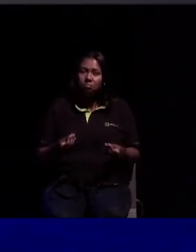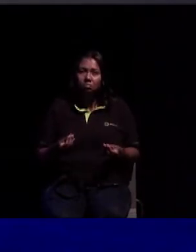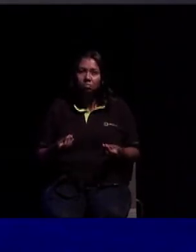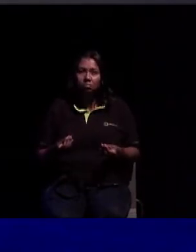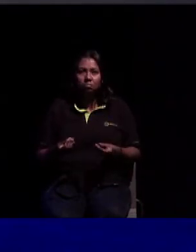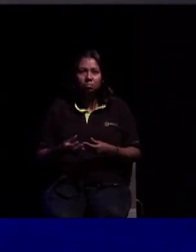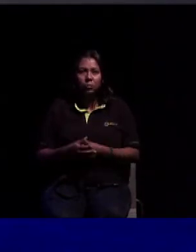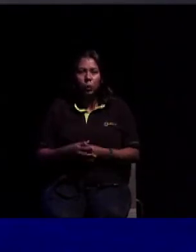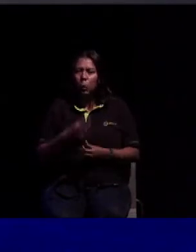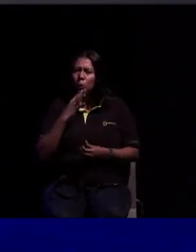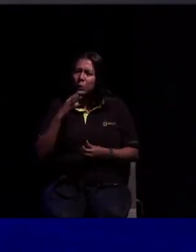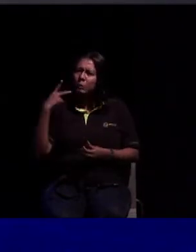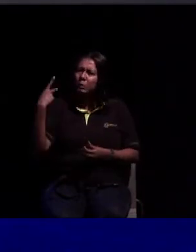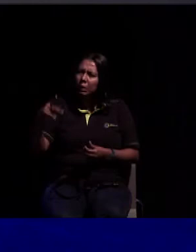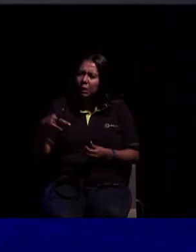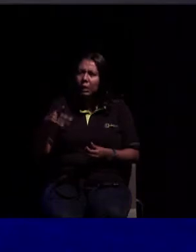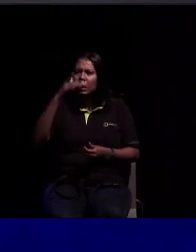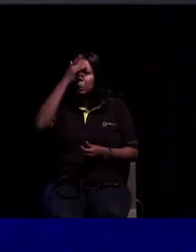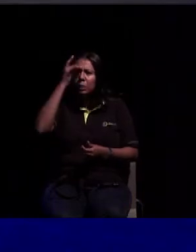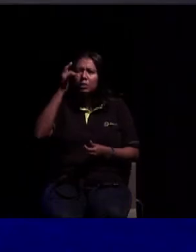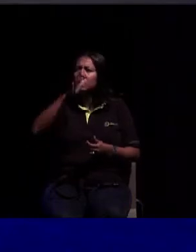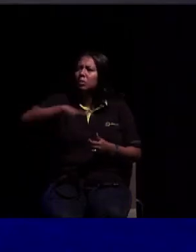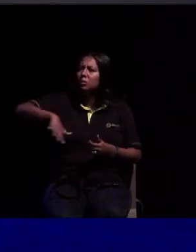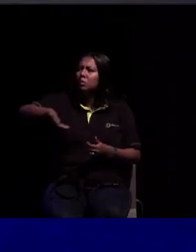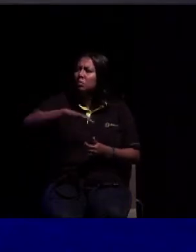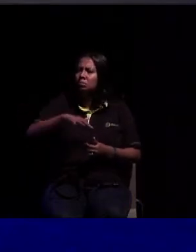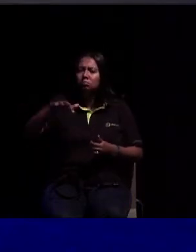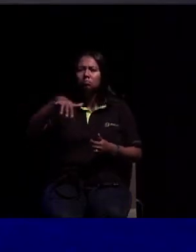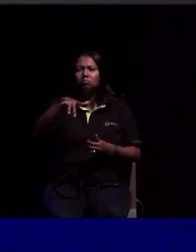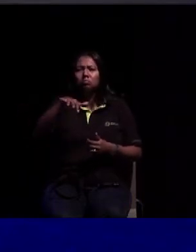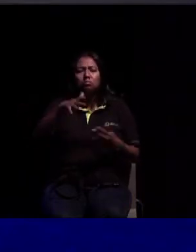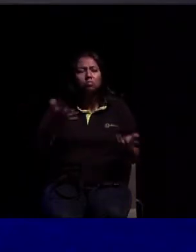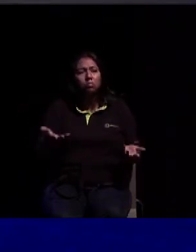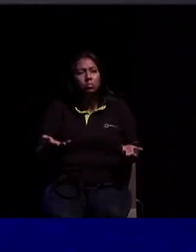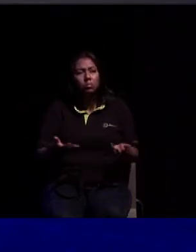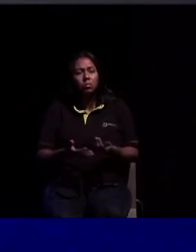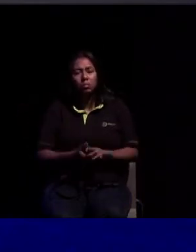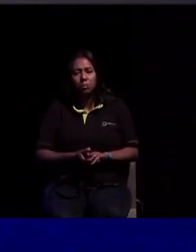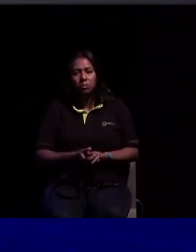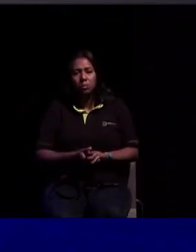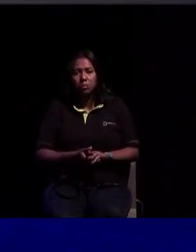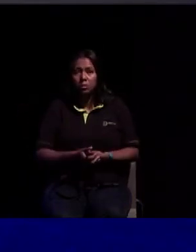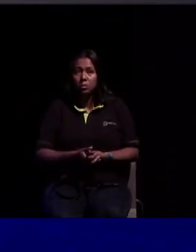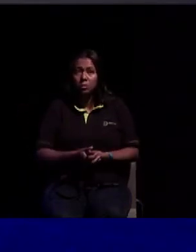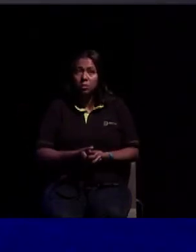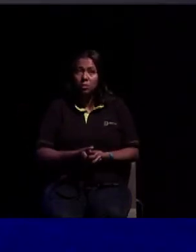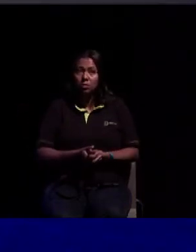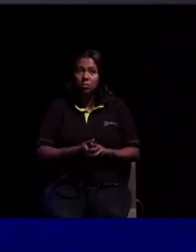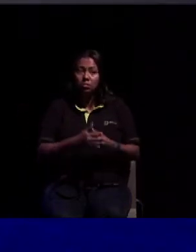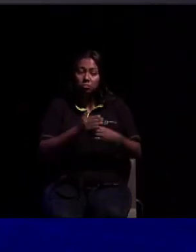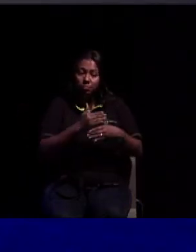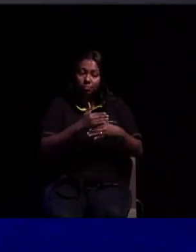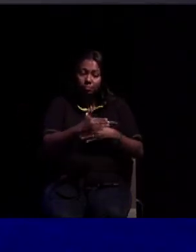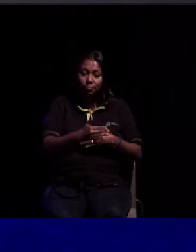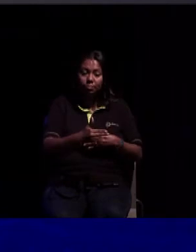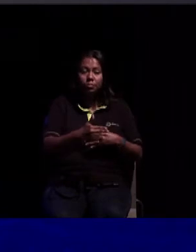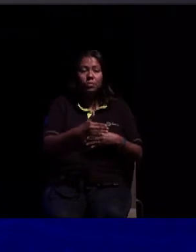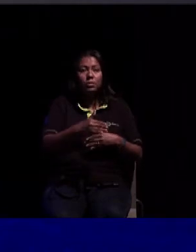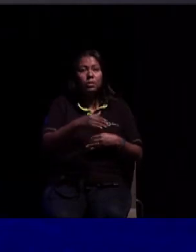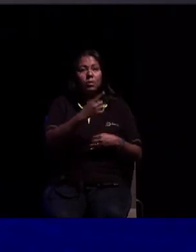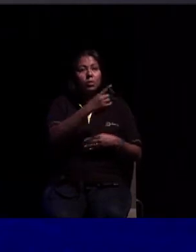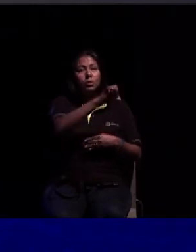a solidariedade humana é como você conseguiu, efetivamente, a partir dos anos 90, isolar a questão